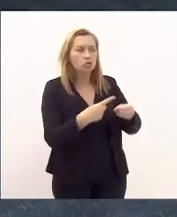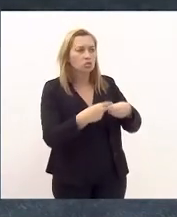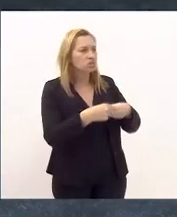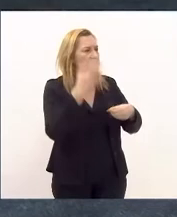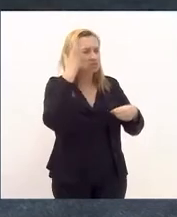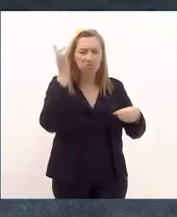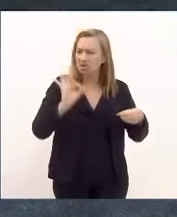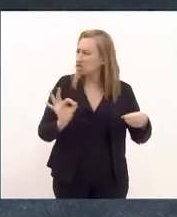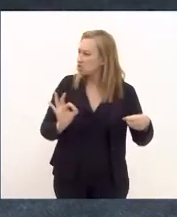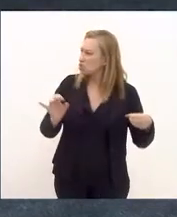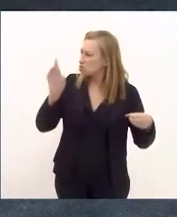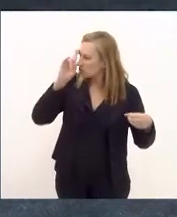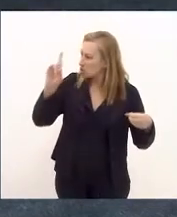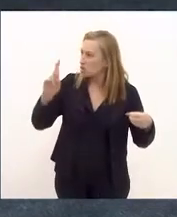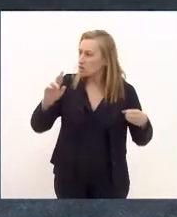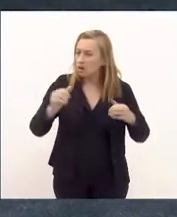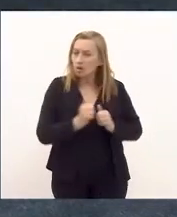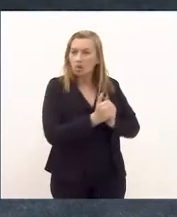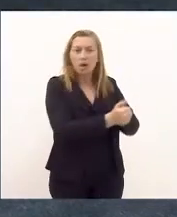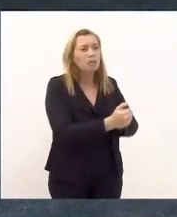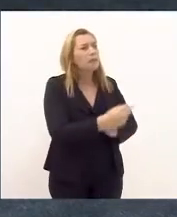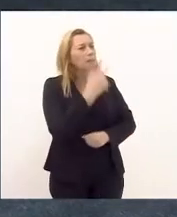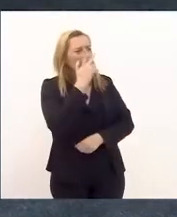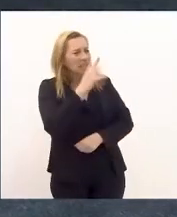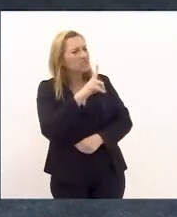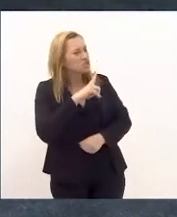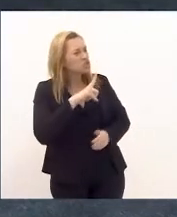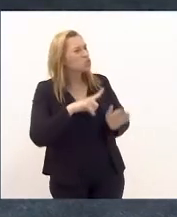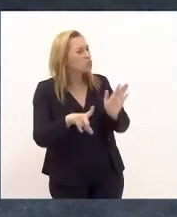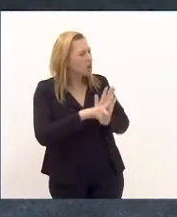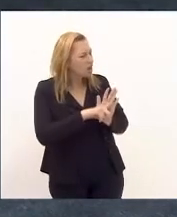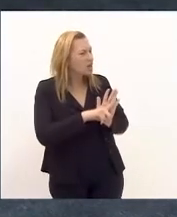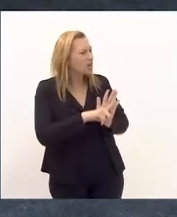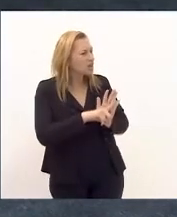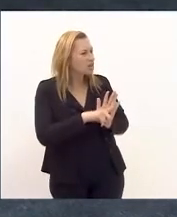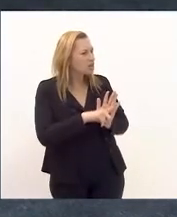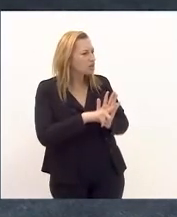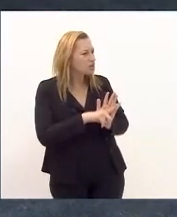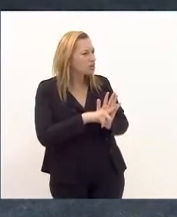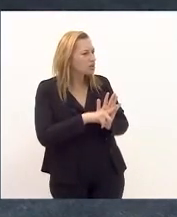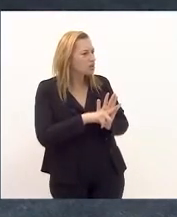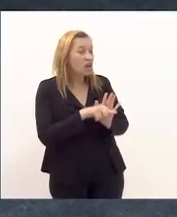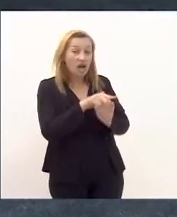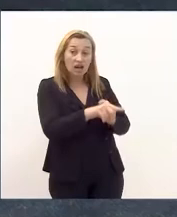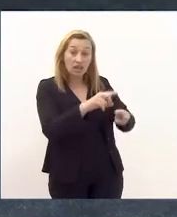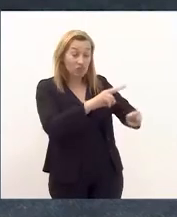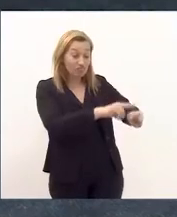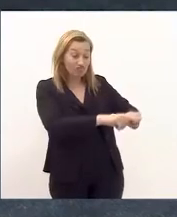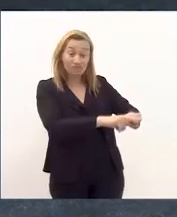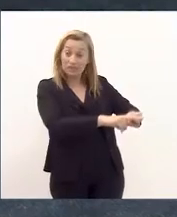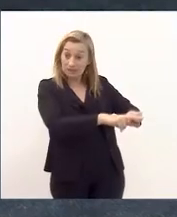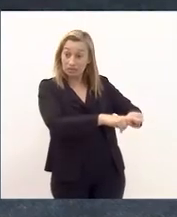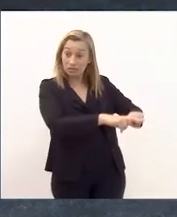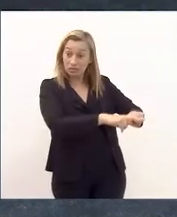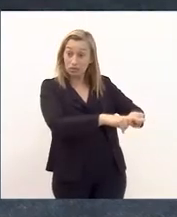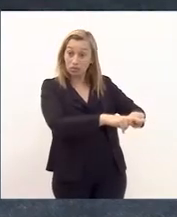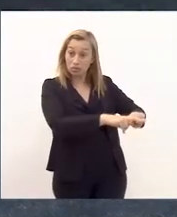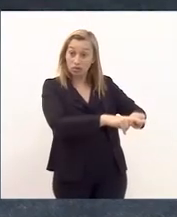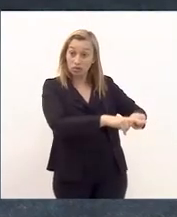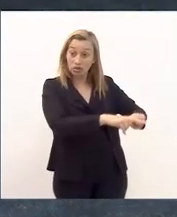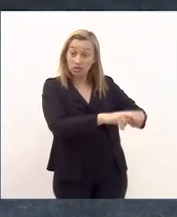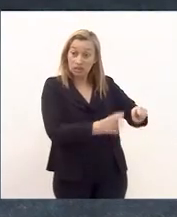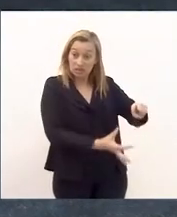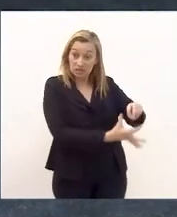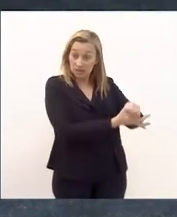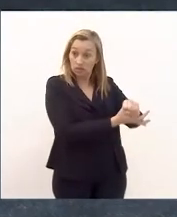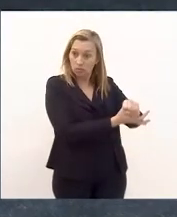tinha uma lei sobre isso, porque ali é um presídio, né, de